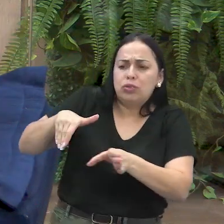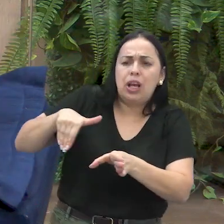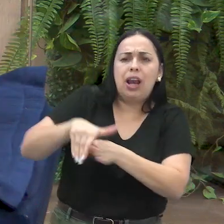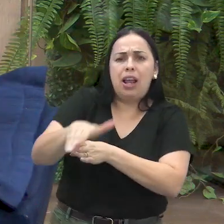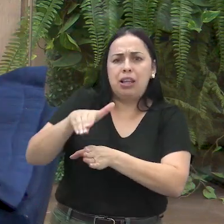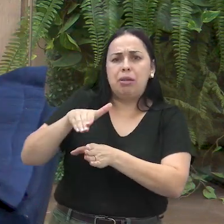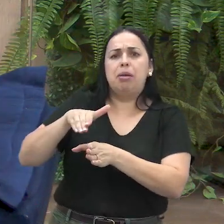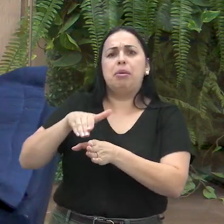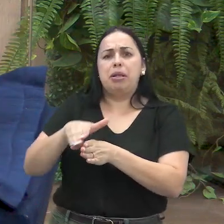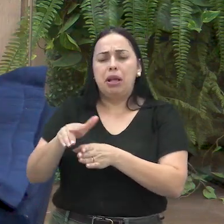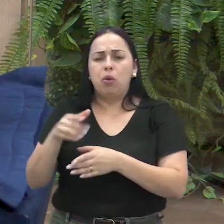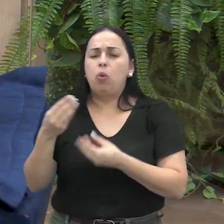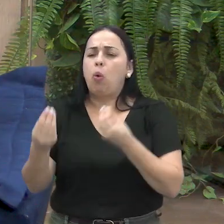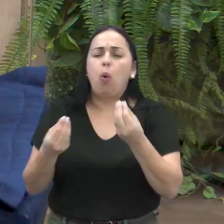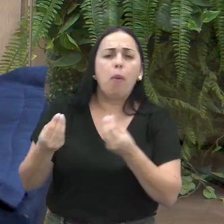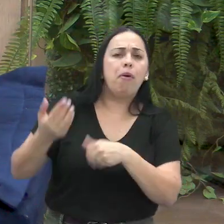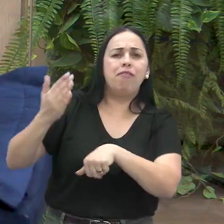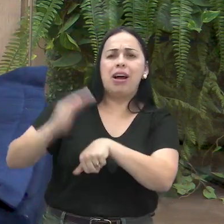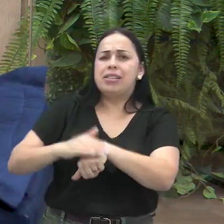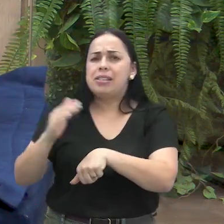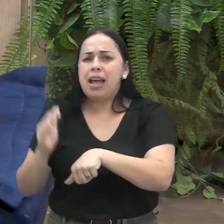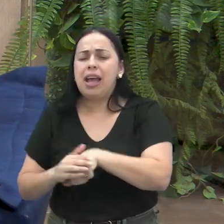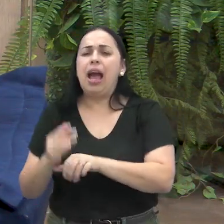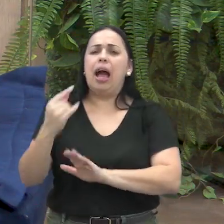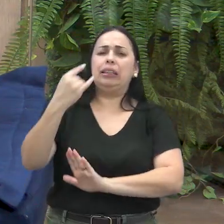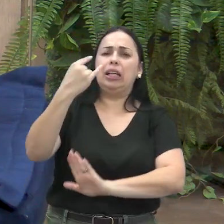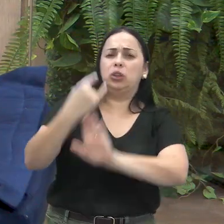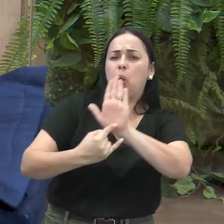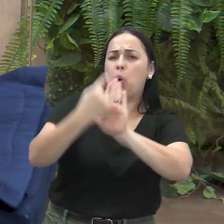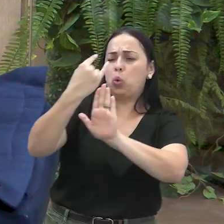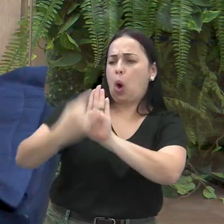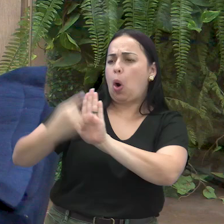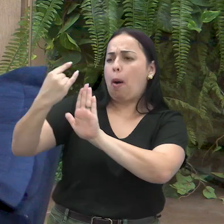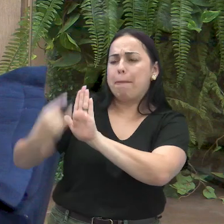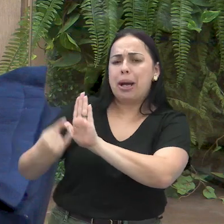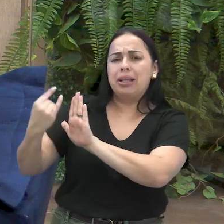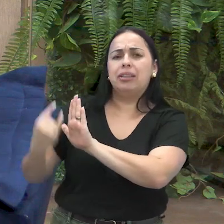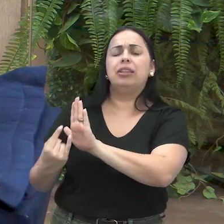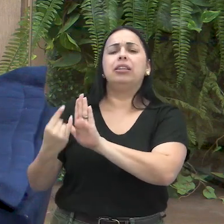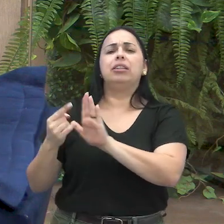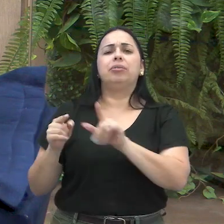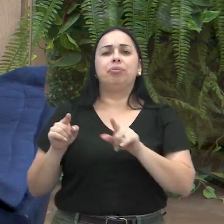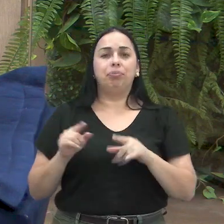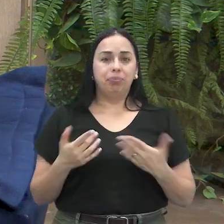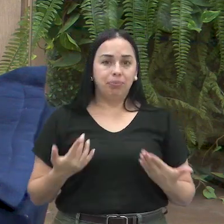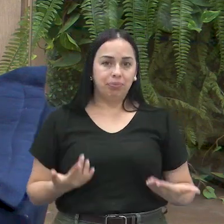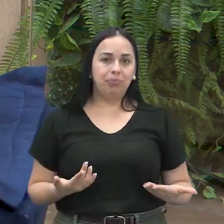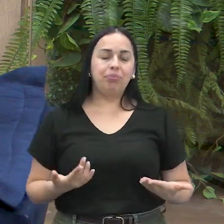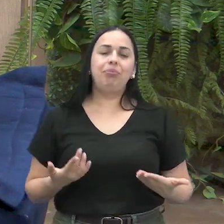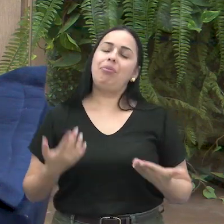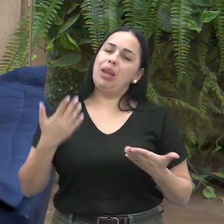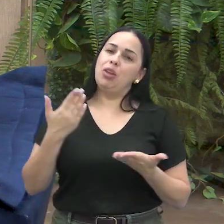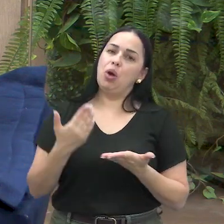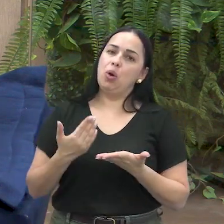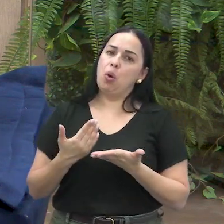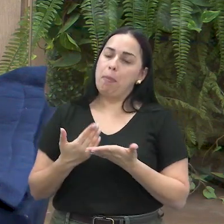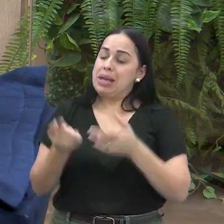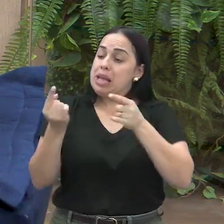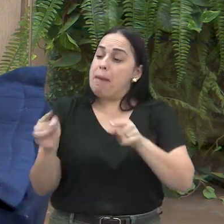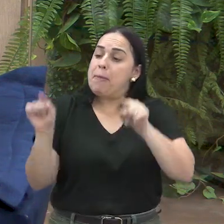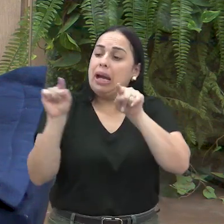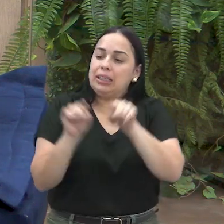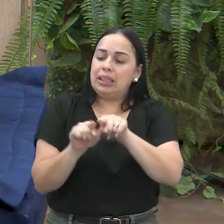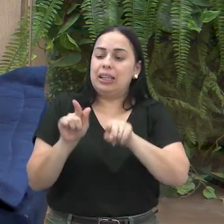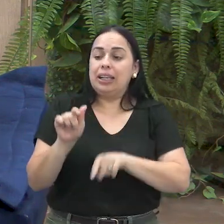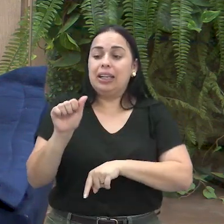as esferas, né, com a administração pública, o que precisava, a parte, né, junto com o advogado, tudo, a gente começa